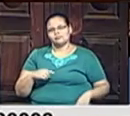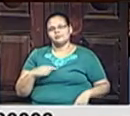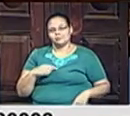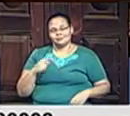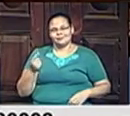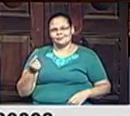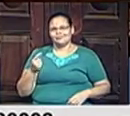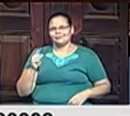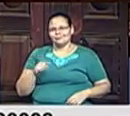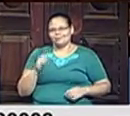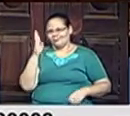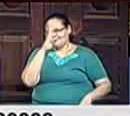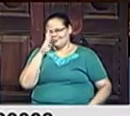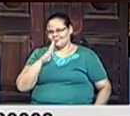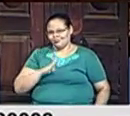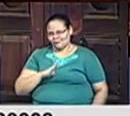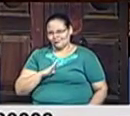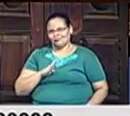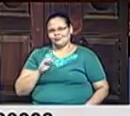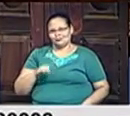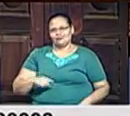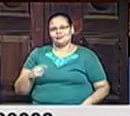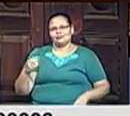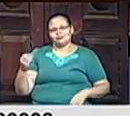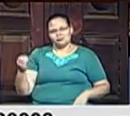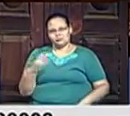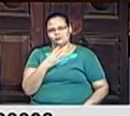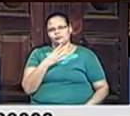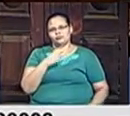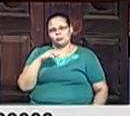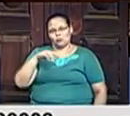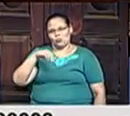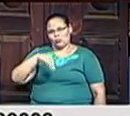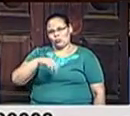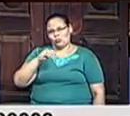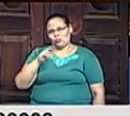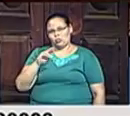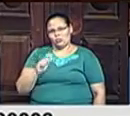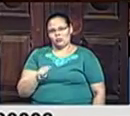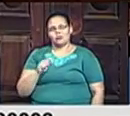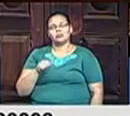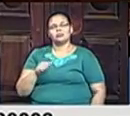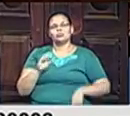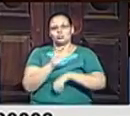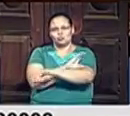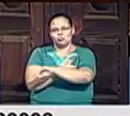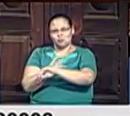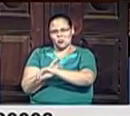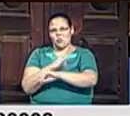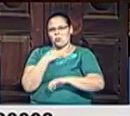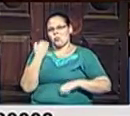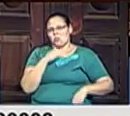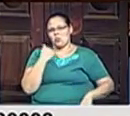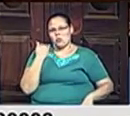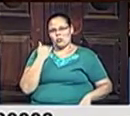e implantar no Brasil a moderna cultura da morte, trazida